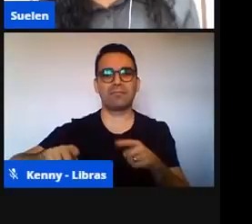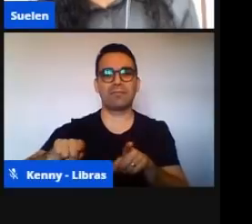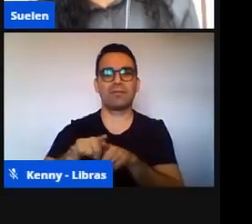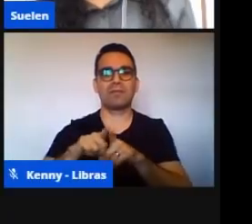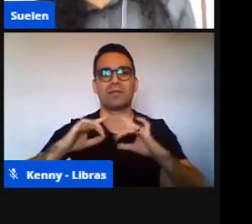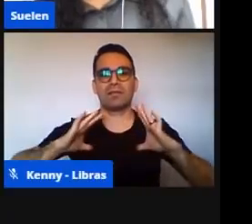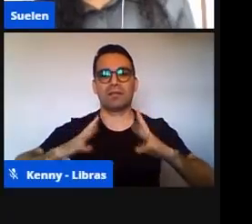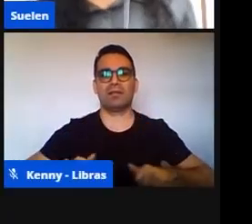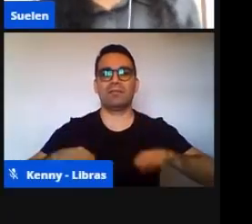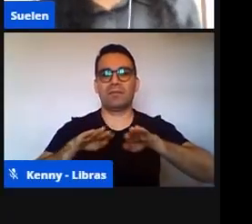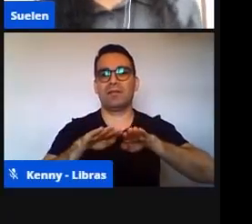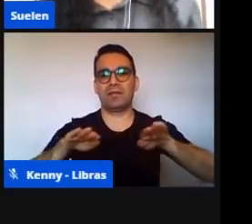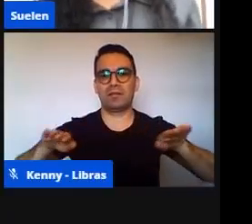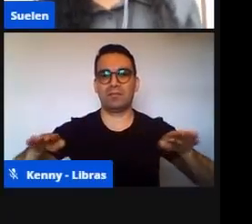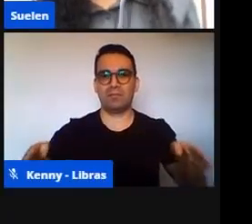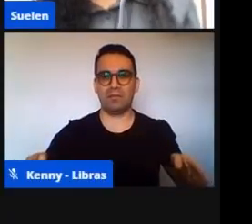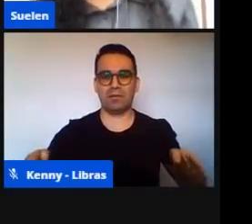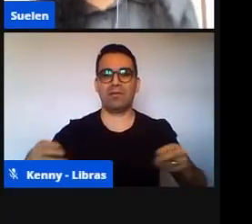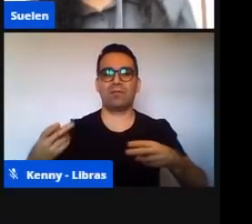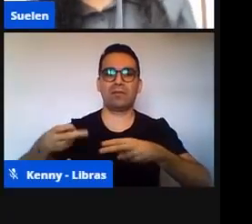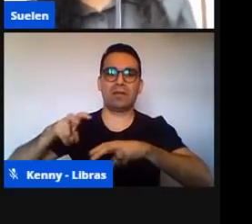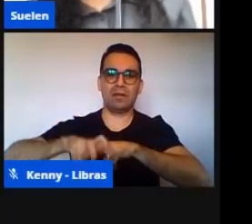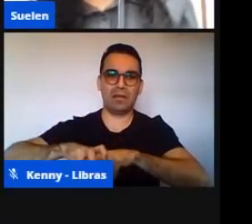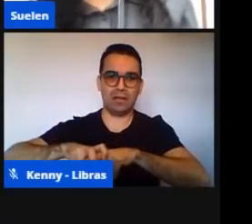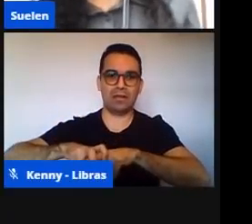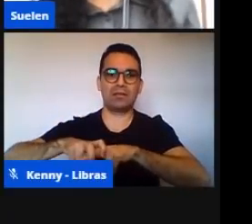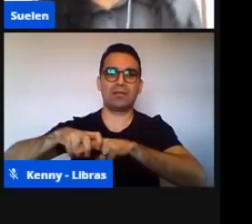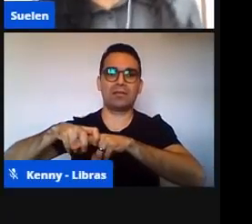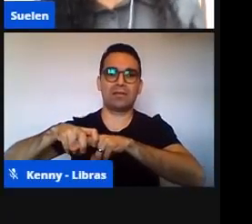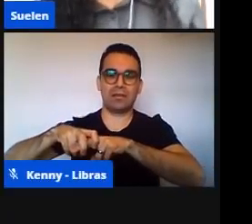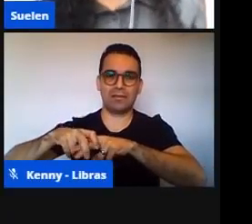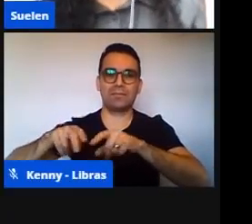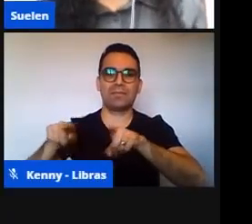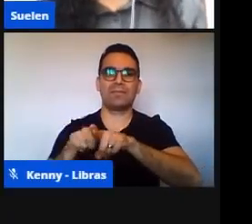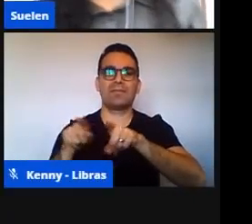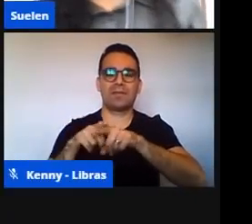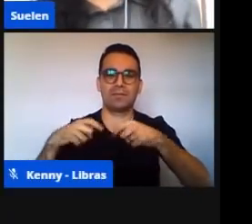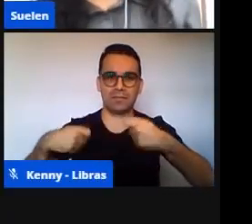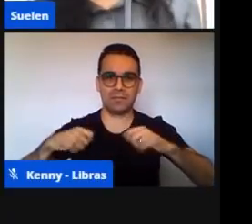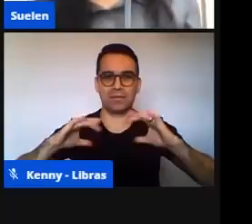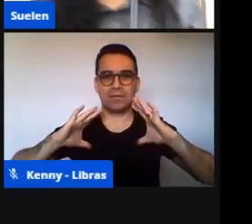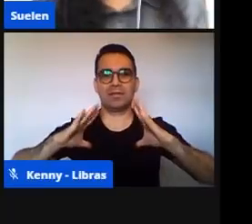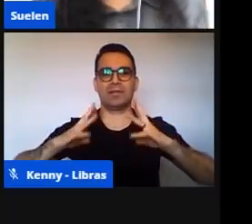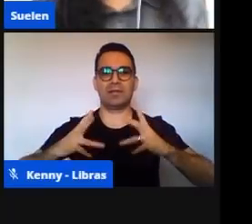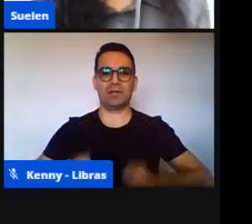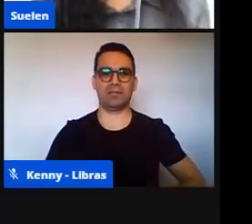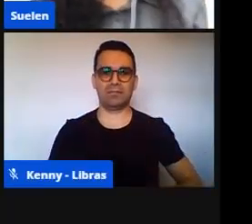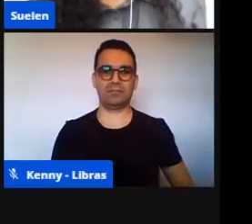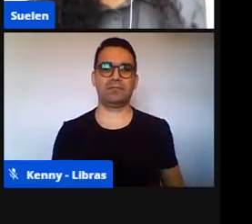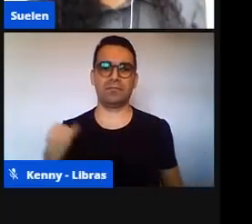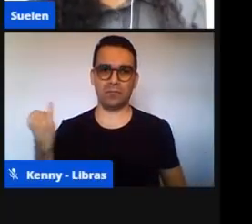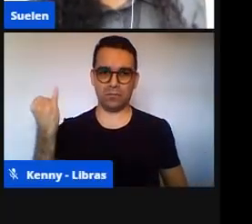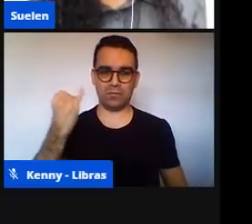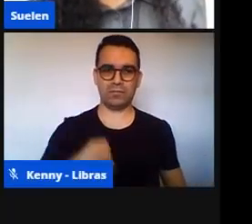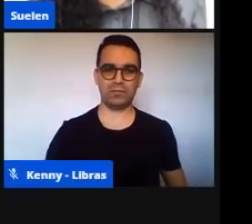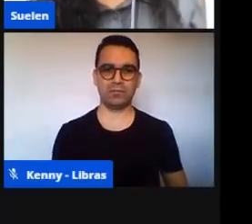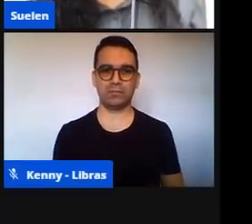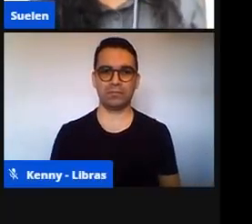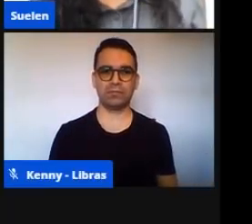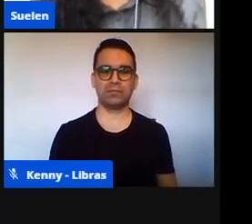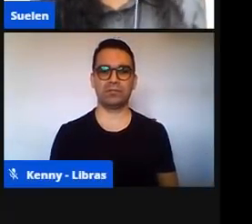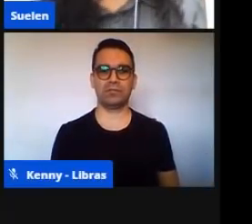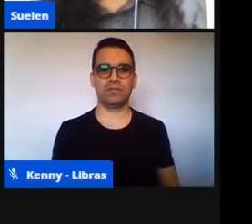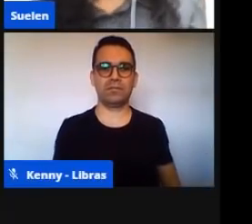mesa e cadeira a cada turno de uso com álcool 70. Isso é importante para a gente conseguir manter o